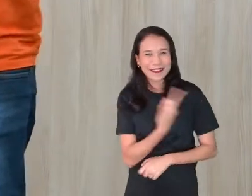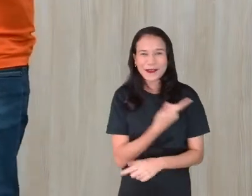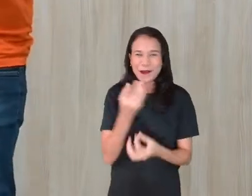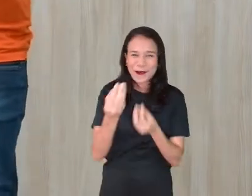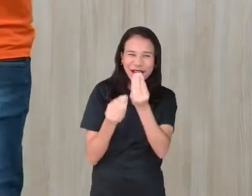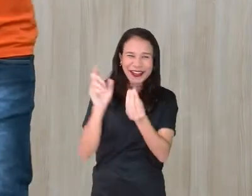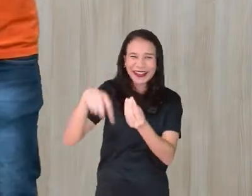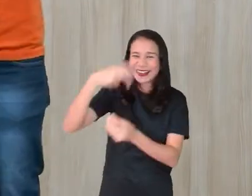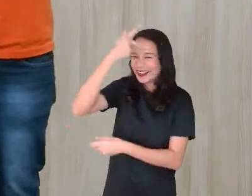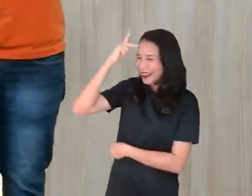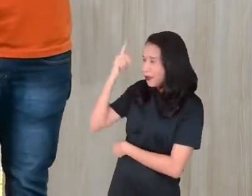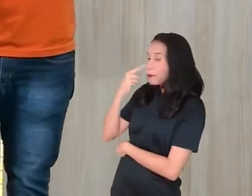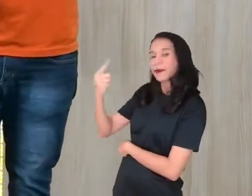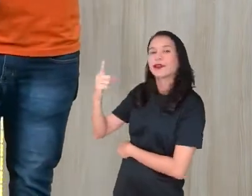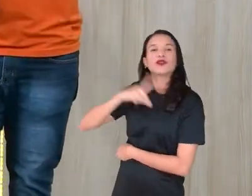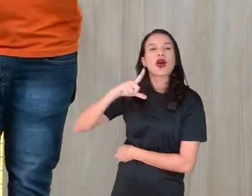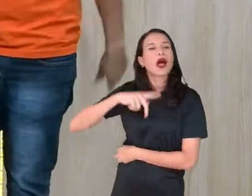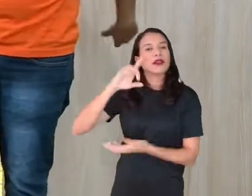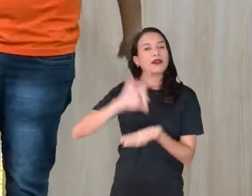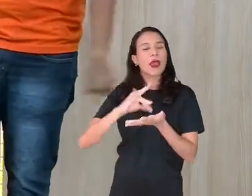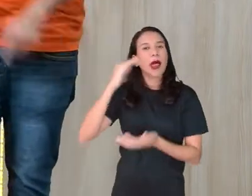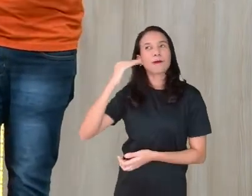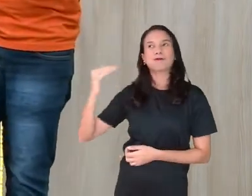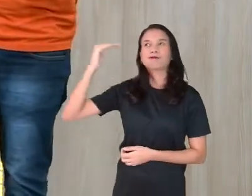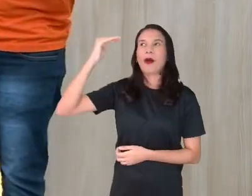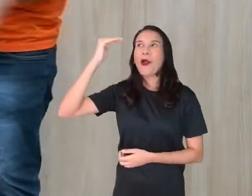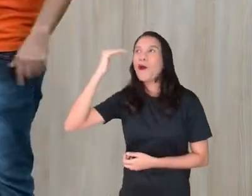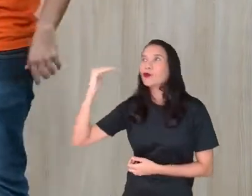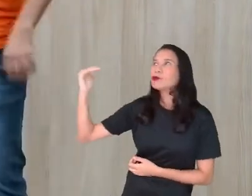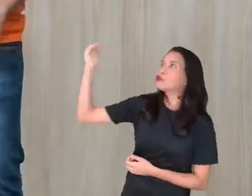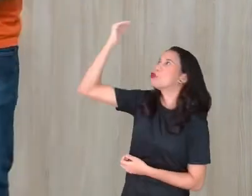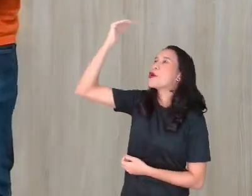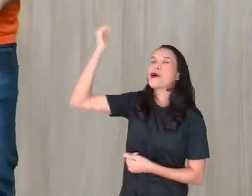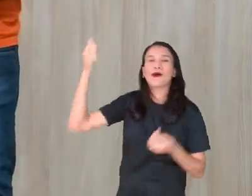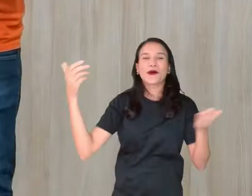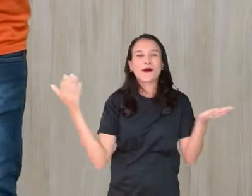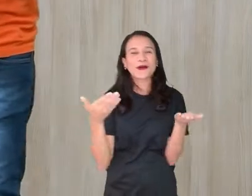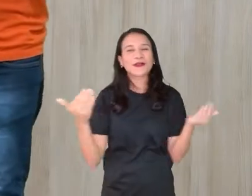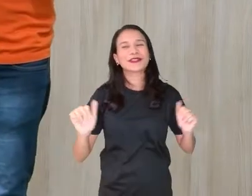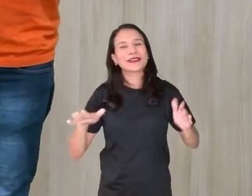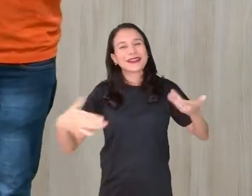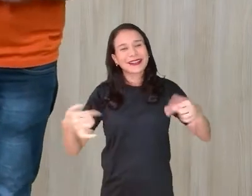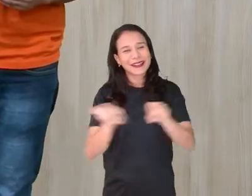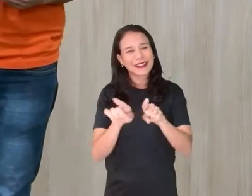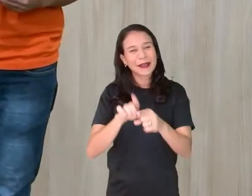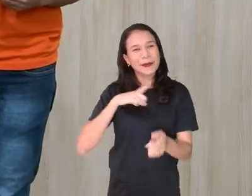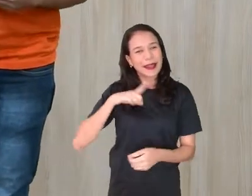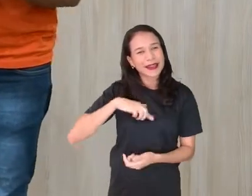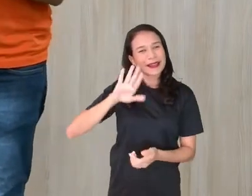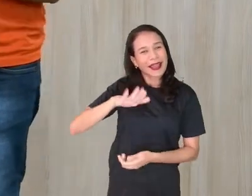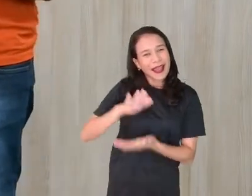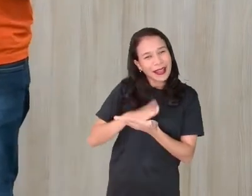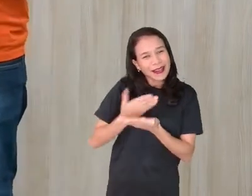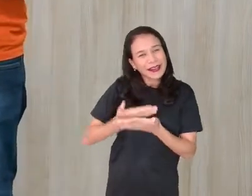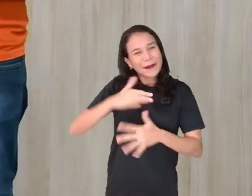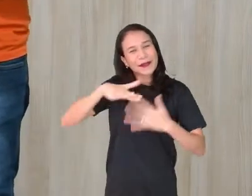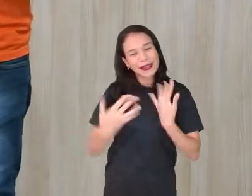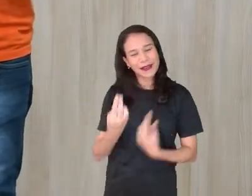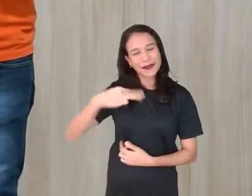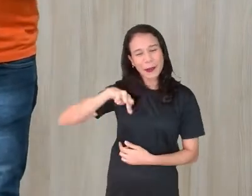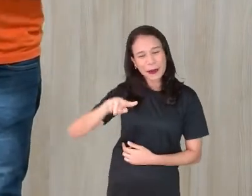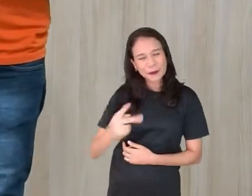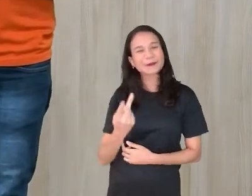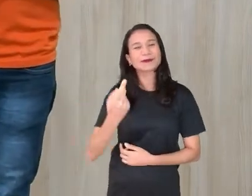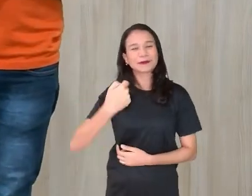né? Uma pessoa que da mais alta estirpe está aqui comigo hoje. Então, estou aqui com a Helena também, né? Nossa